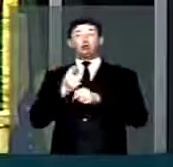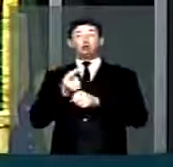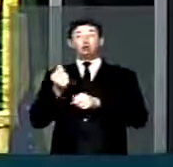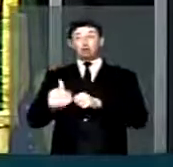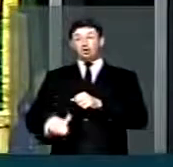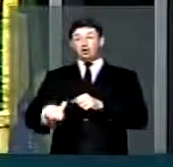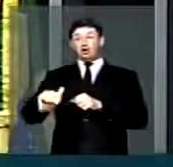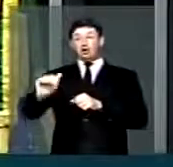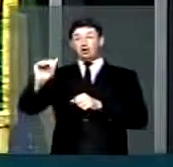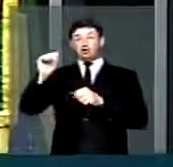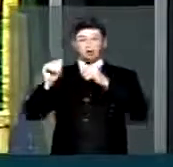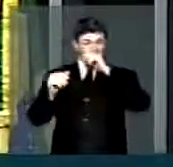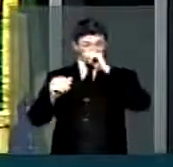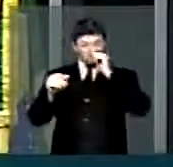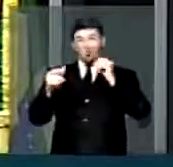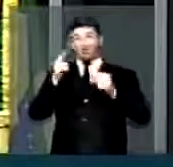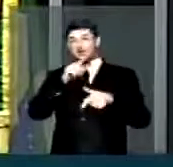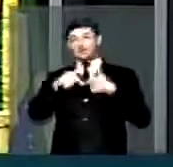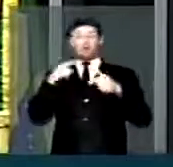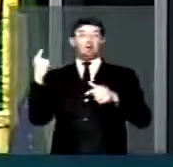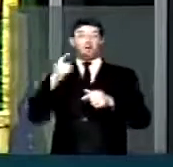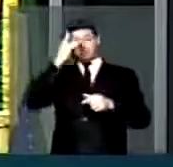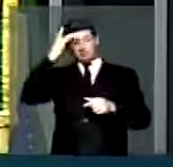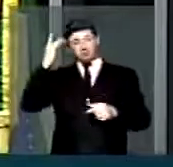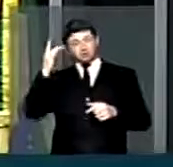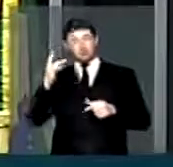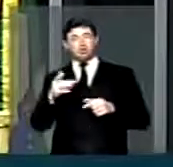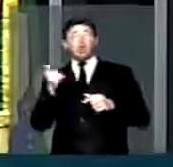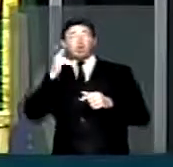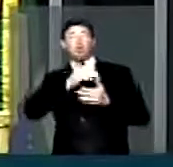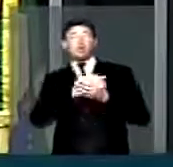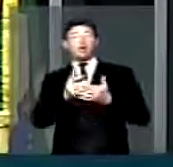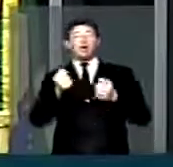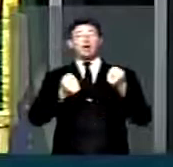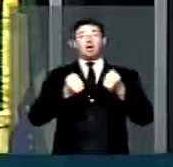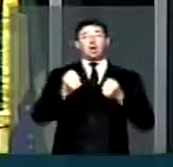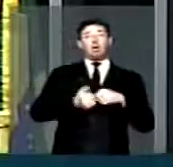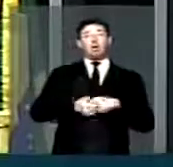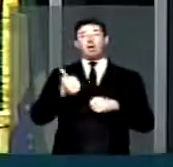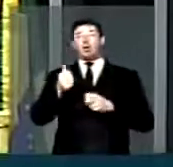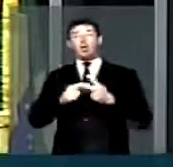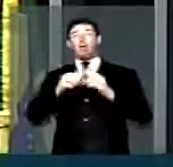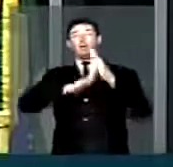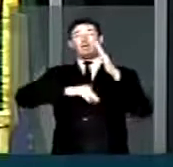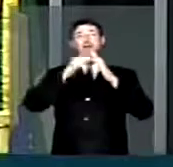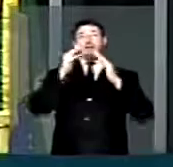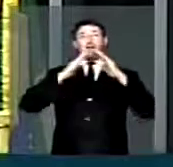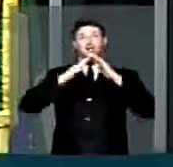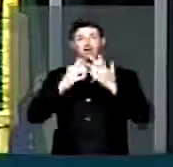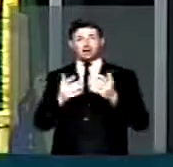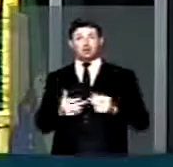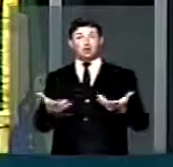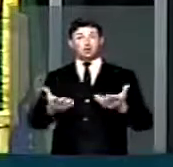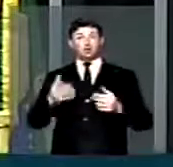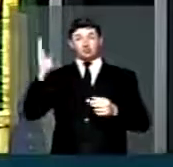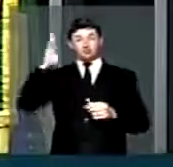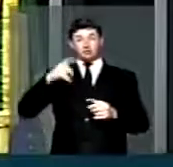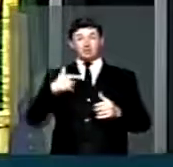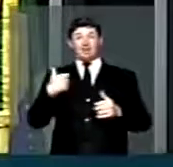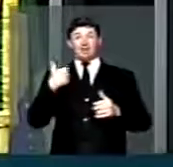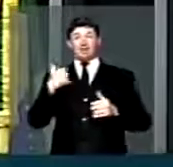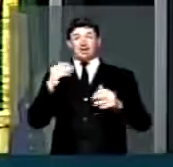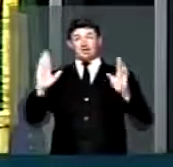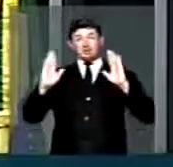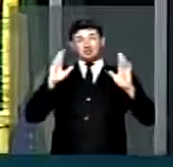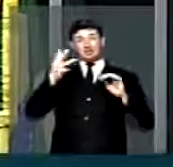vão crescendo, se arruma trabalho para todo mundo. O Brasil hoje tem idade mediana de 30 anos.